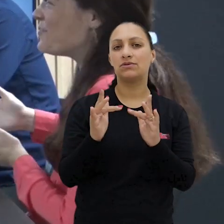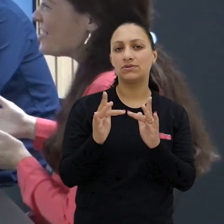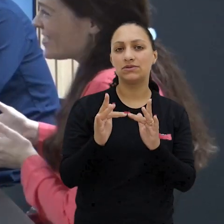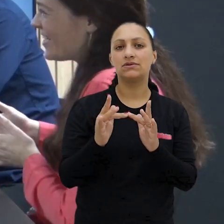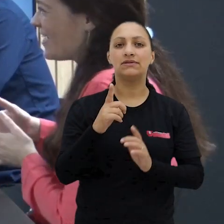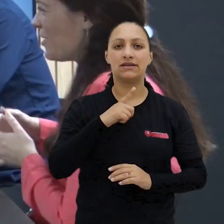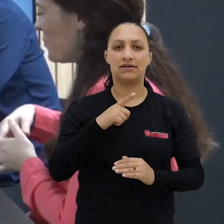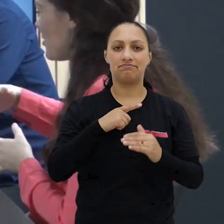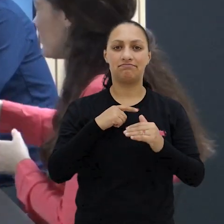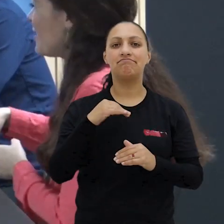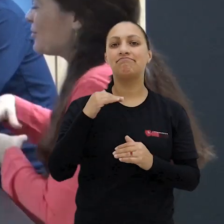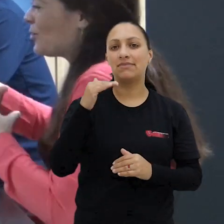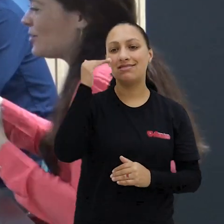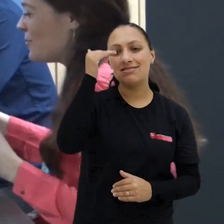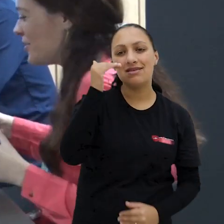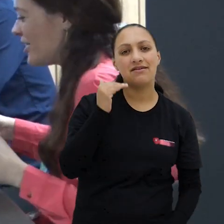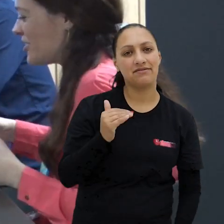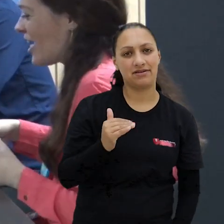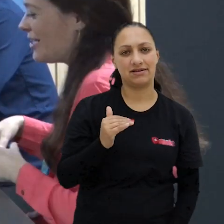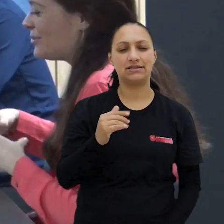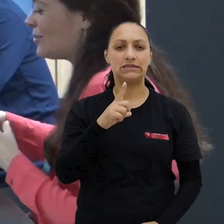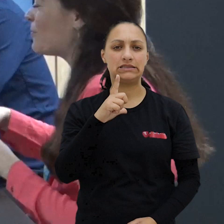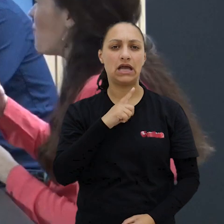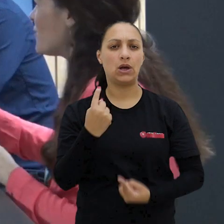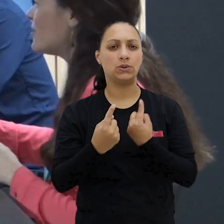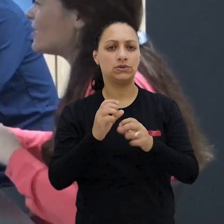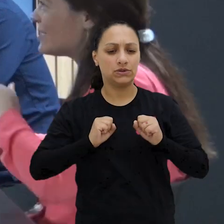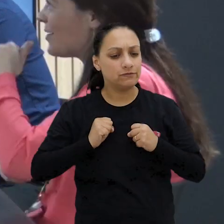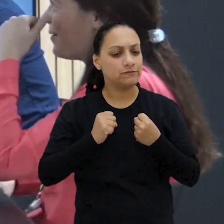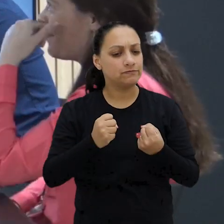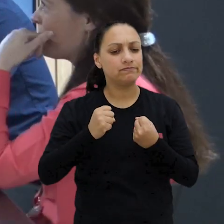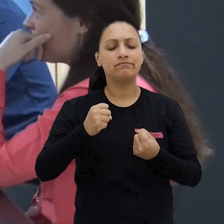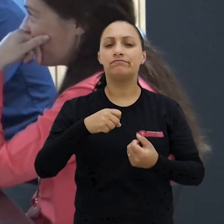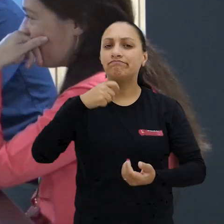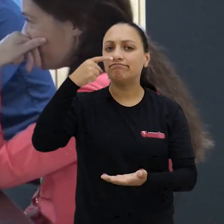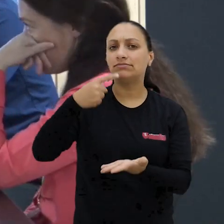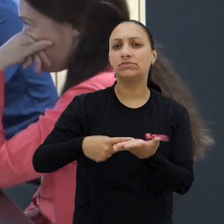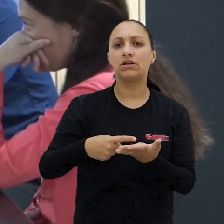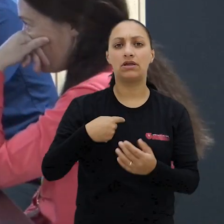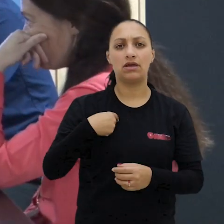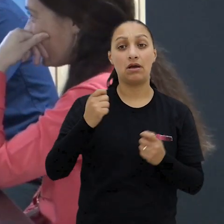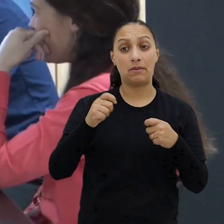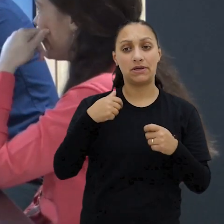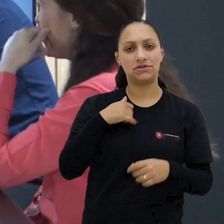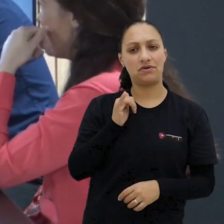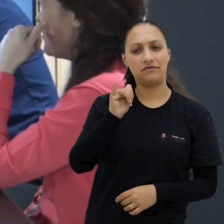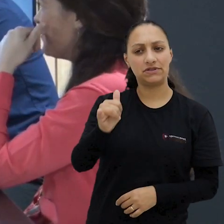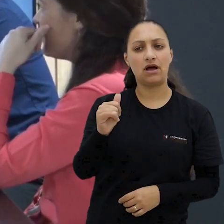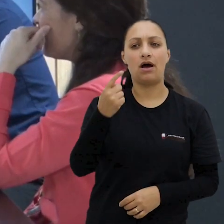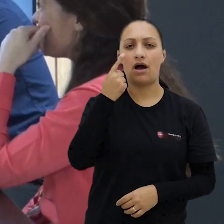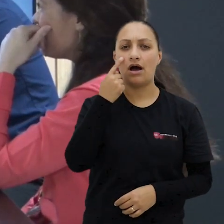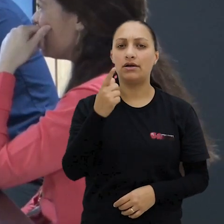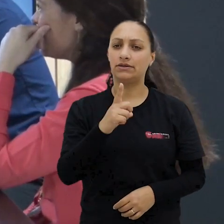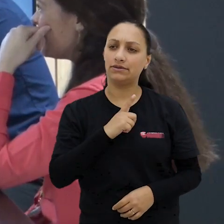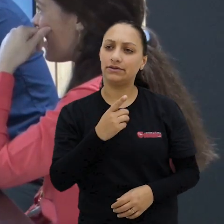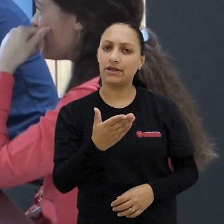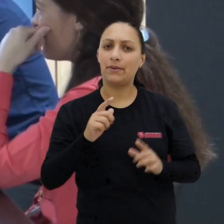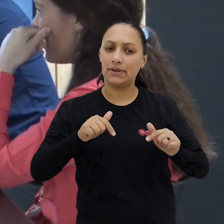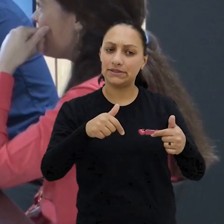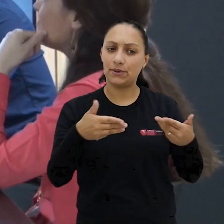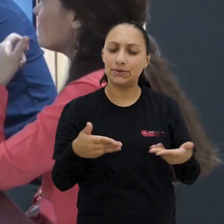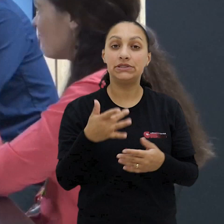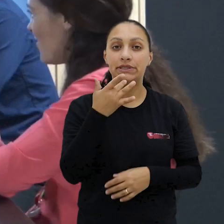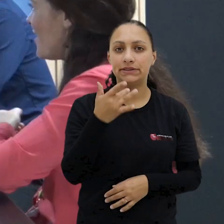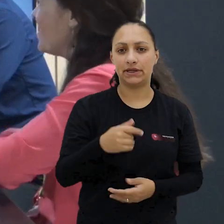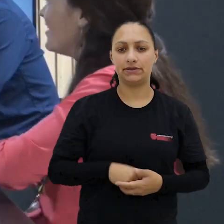a gente tem níveis, né? Sim, tem o pessoal que é totalmente dedicado, que eu posso dizer assim, olha só, tem uma ação hoje